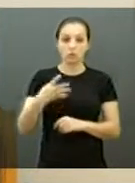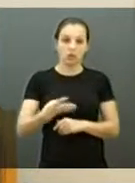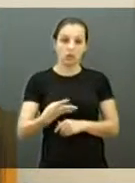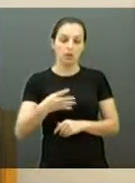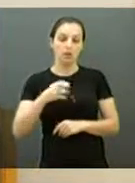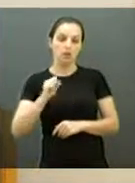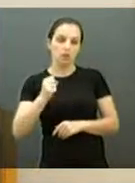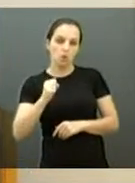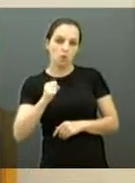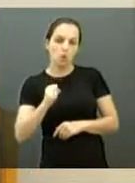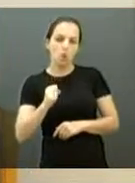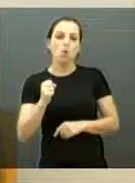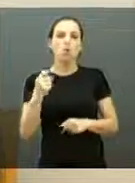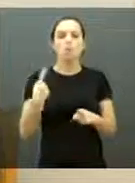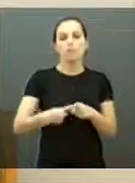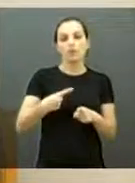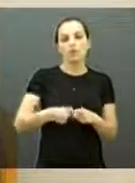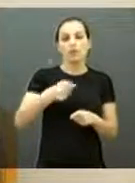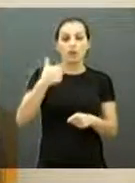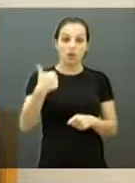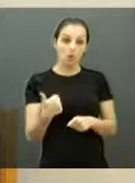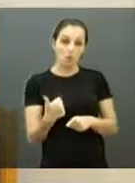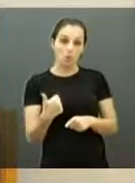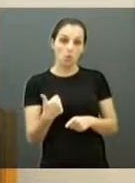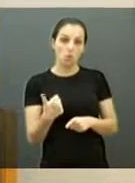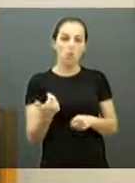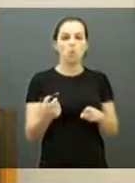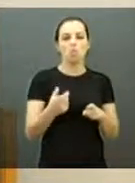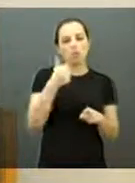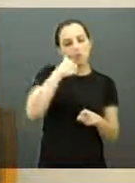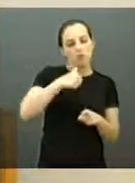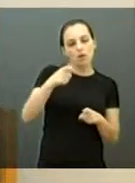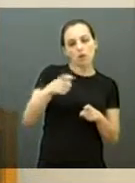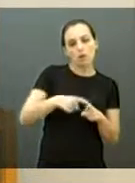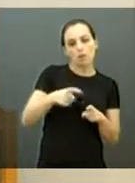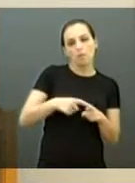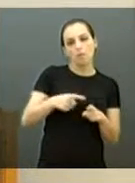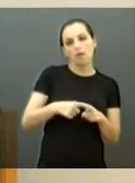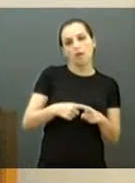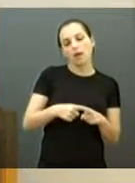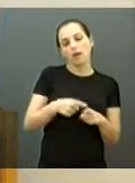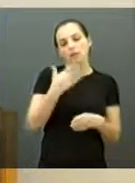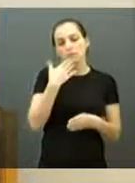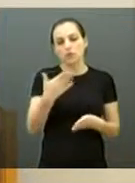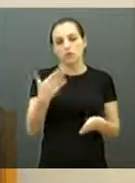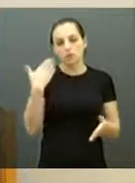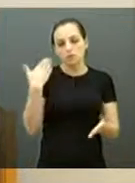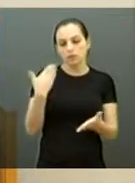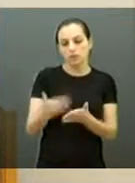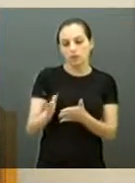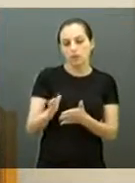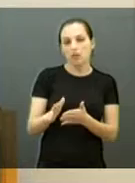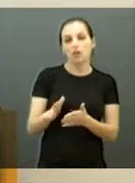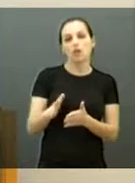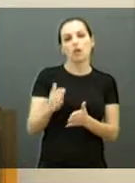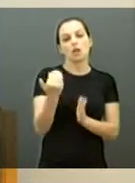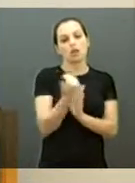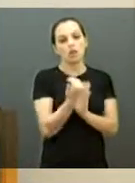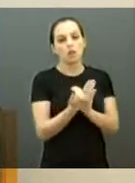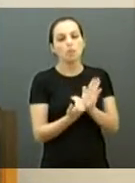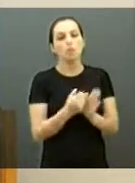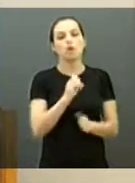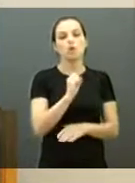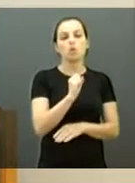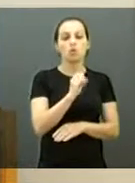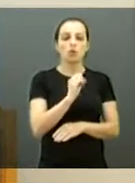48, porque uma médica estava registrada lá, que inclusive foi uma das que pediu demissão, a Lucy, ela cumpria as 80 horas